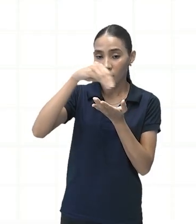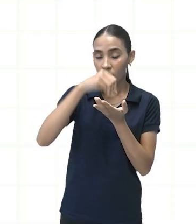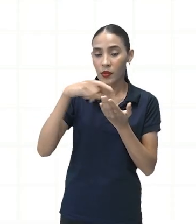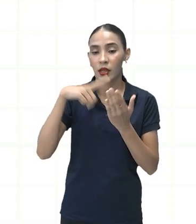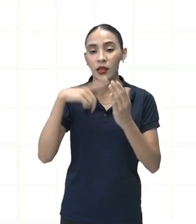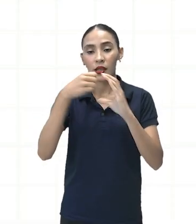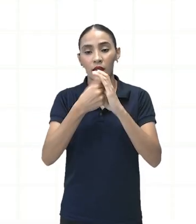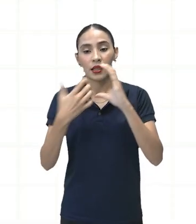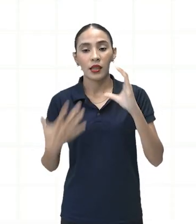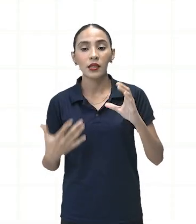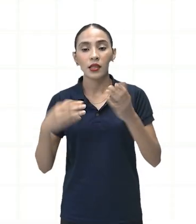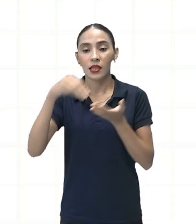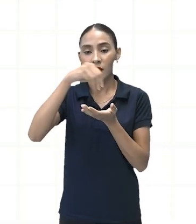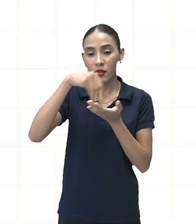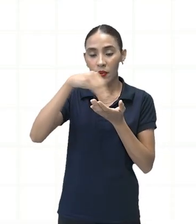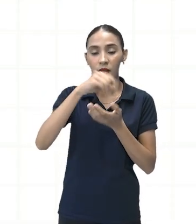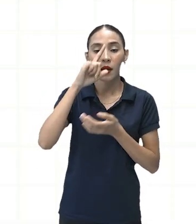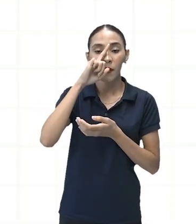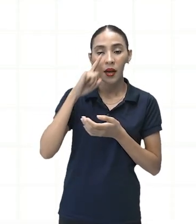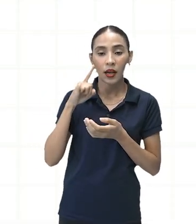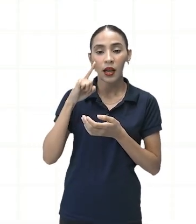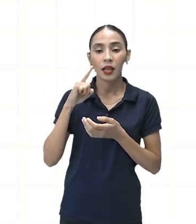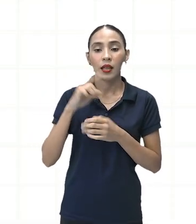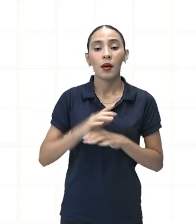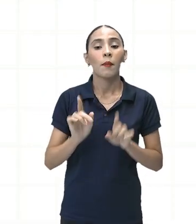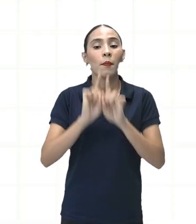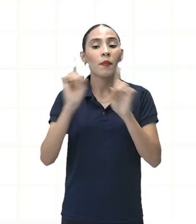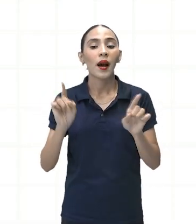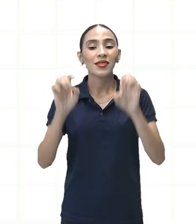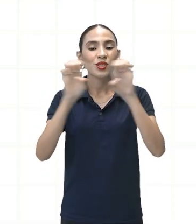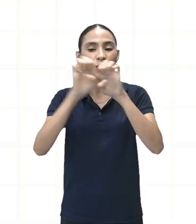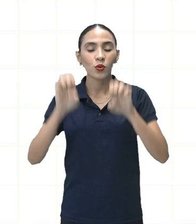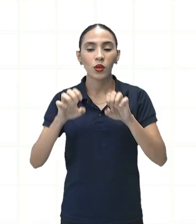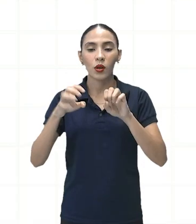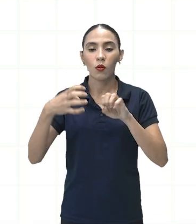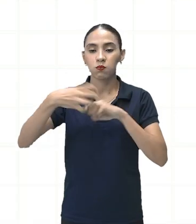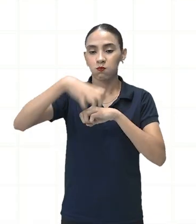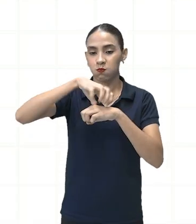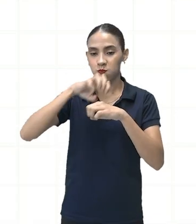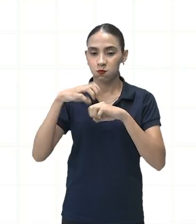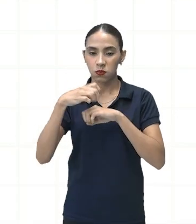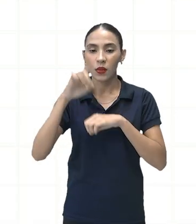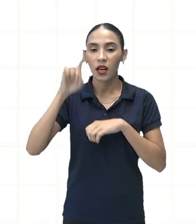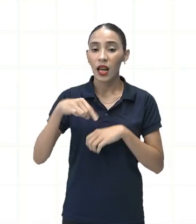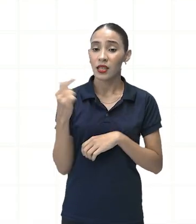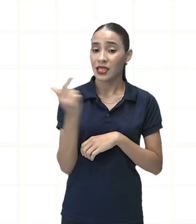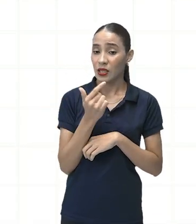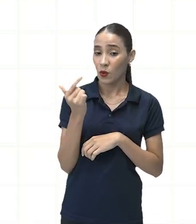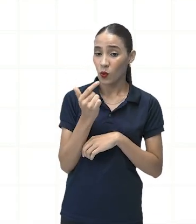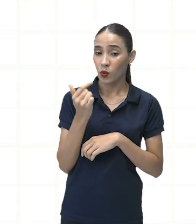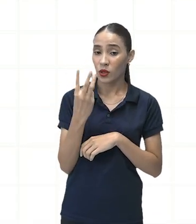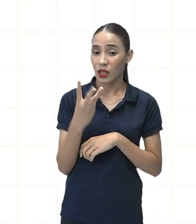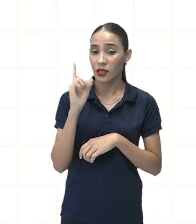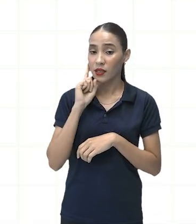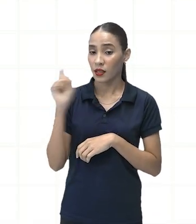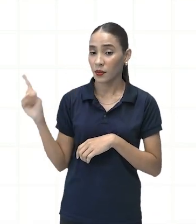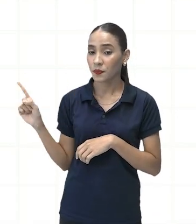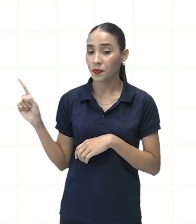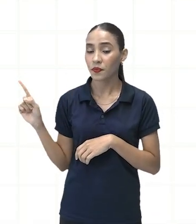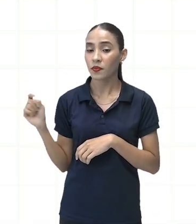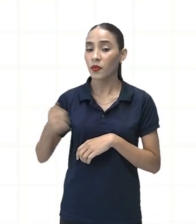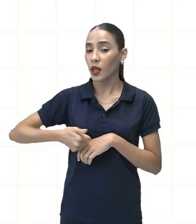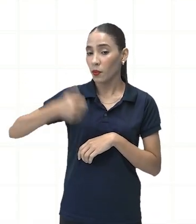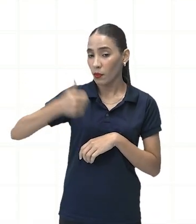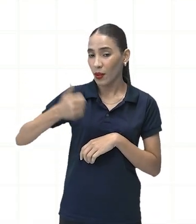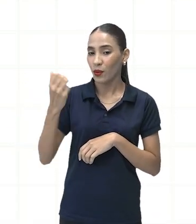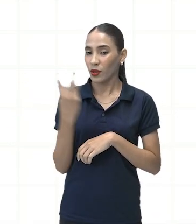a característica da semente amarela, no entanto, a textura rugosa. É o nosso segundo 3 ali, primeiro 3,